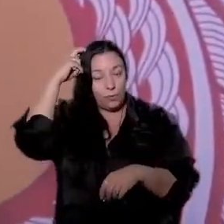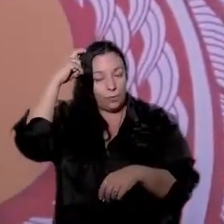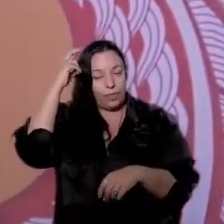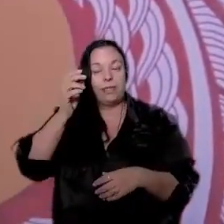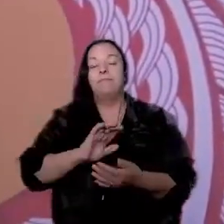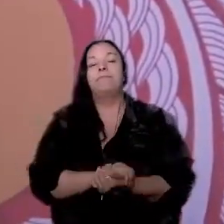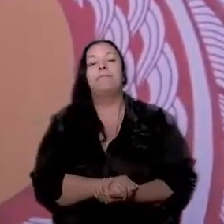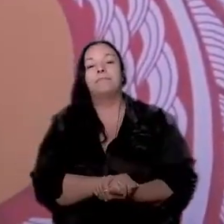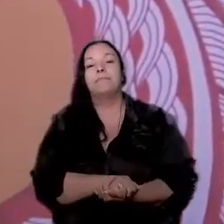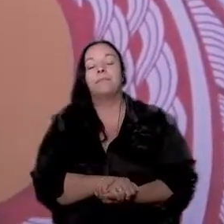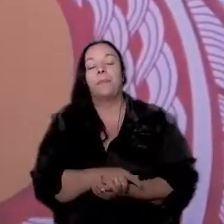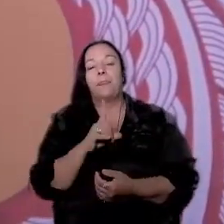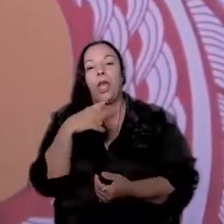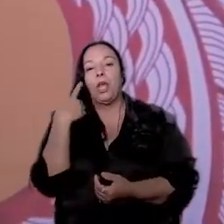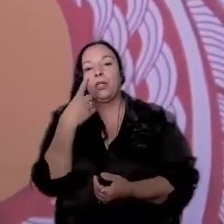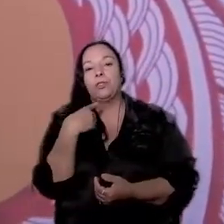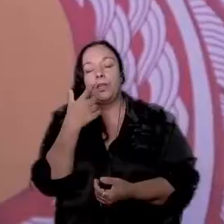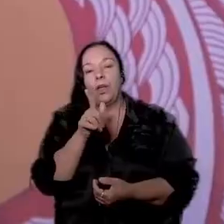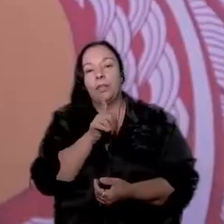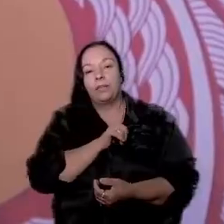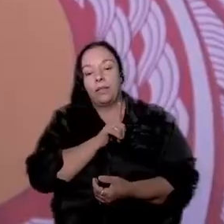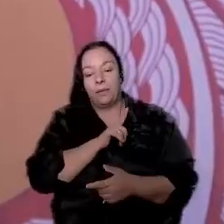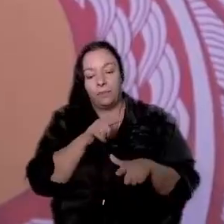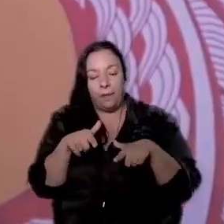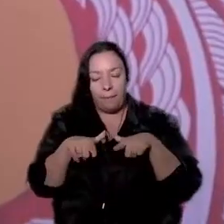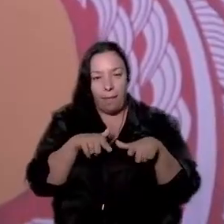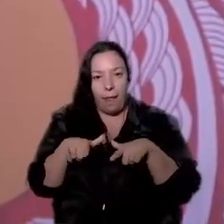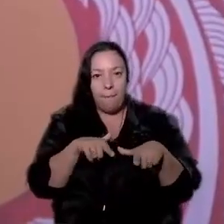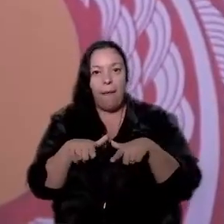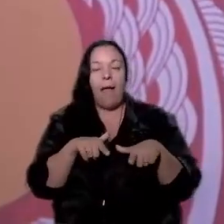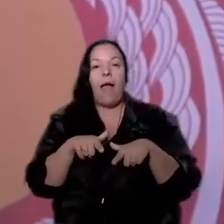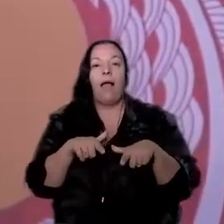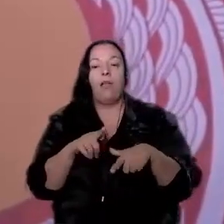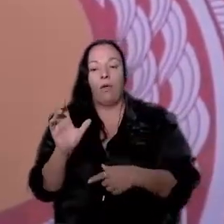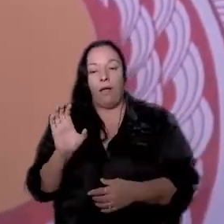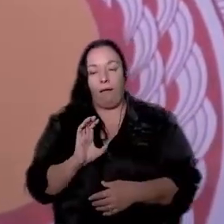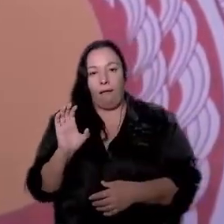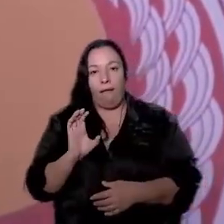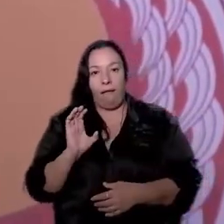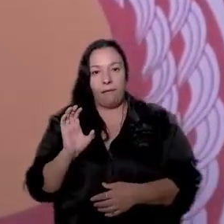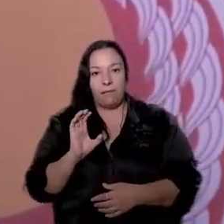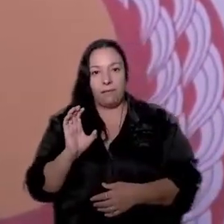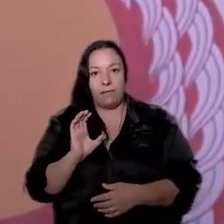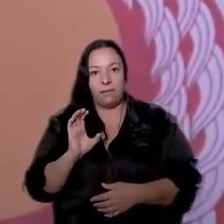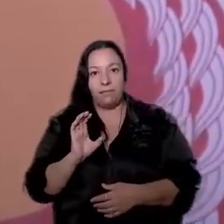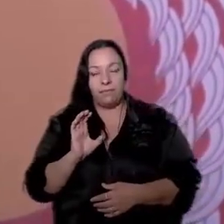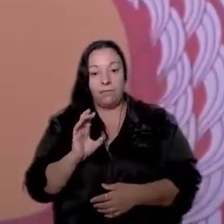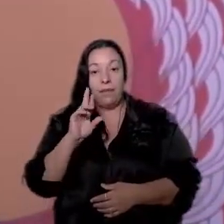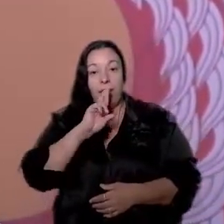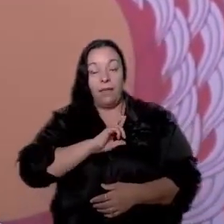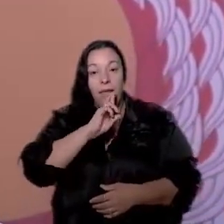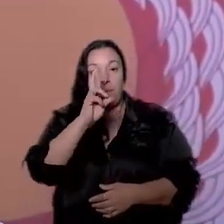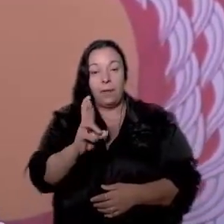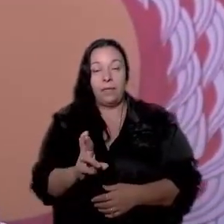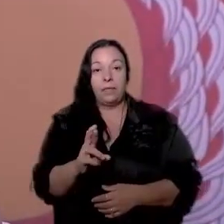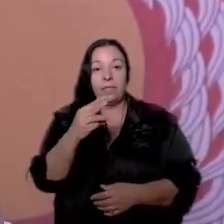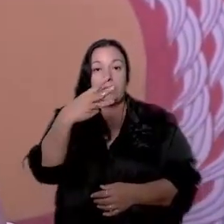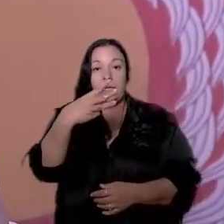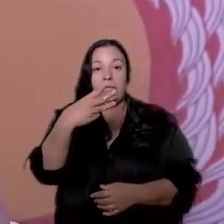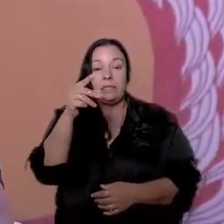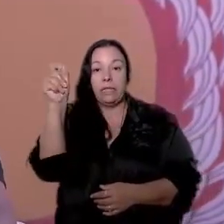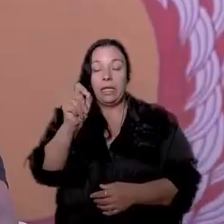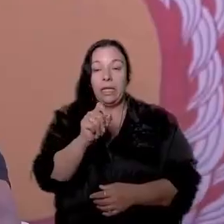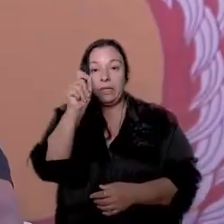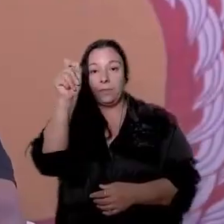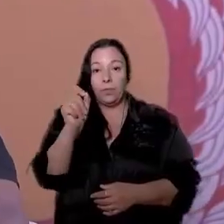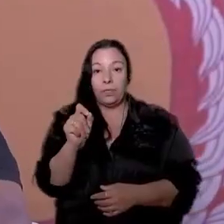Brasil. Nós formamos emprego, nós formamos riqueza e representamos cerca de 3% do